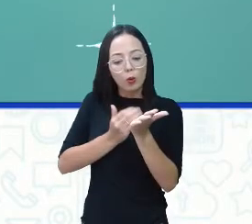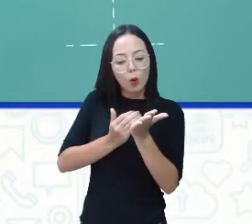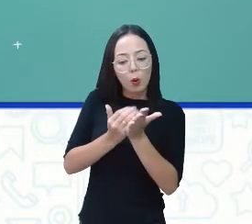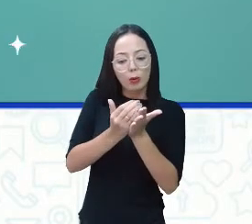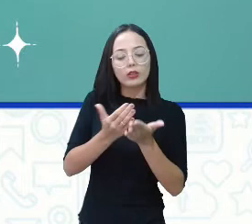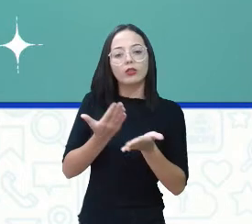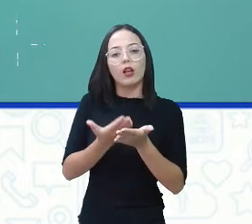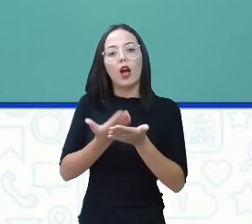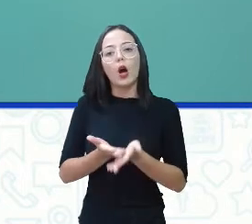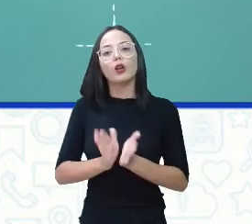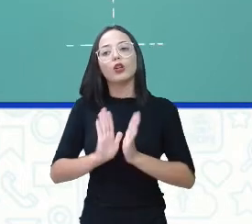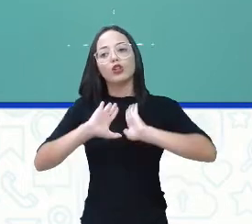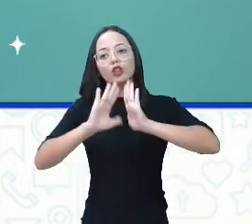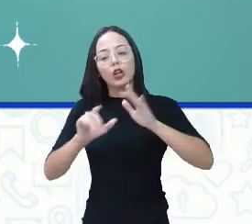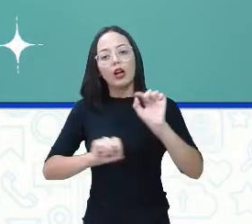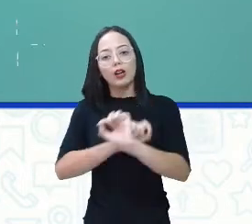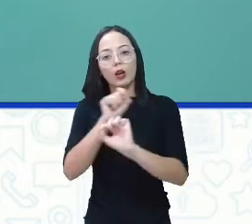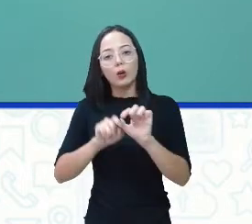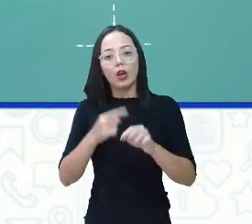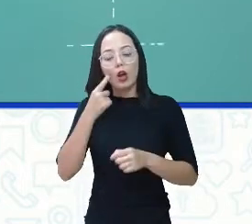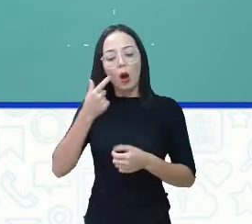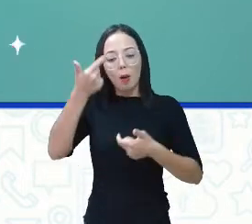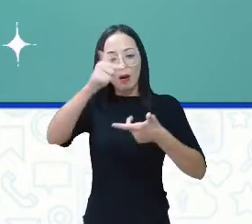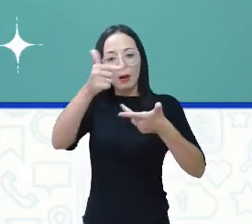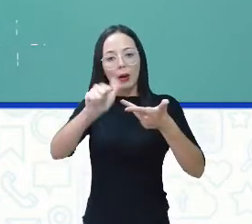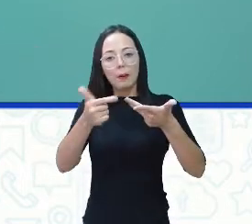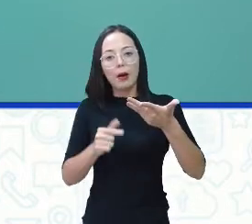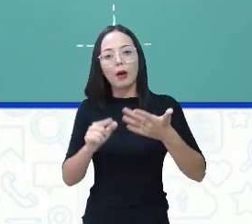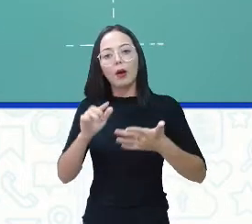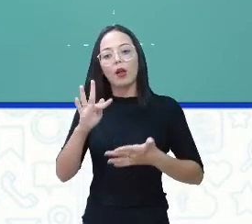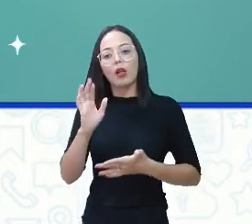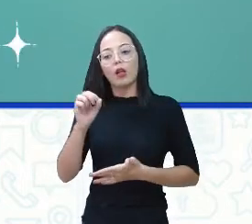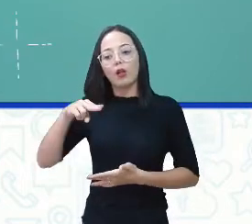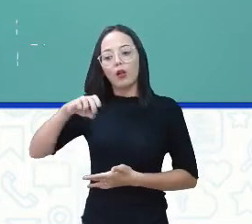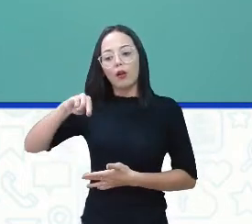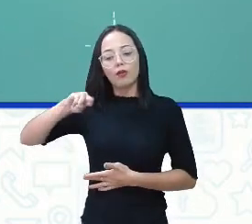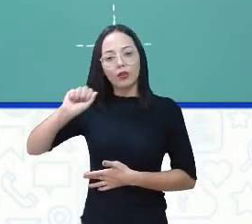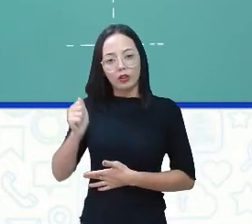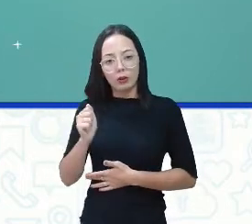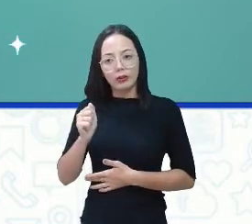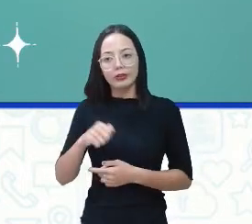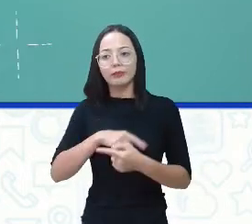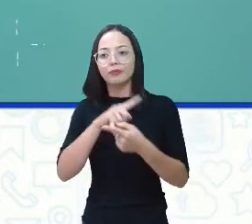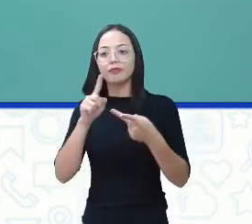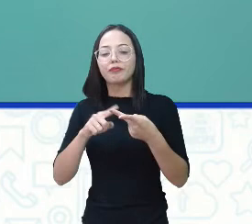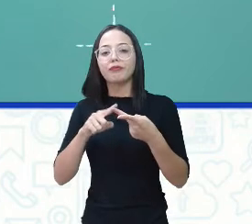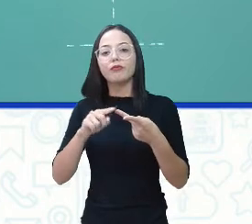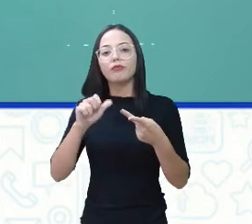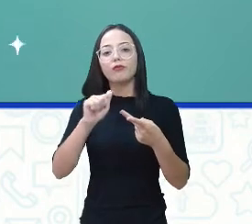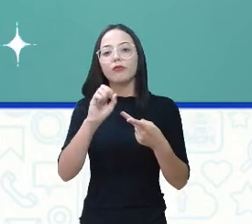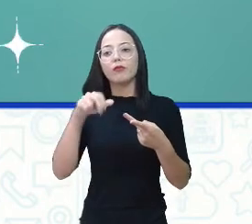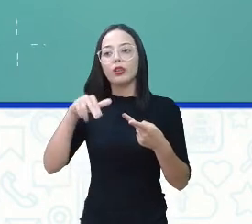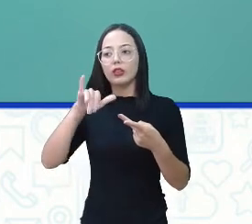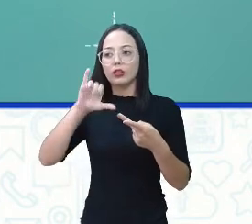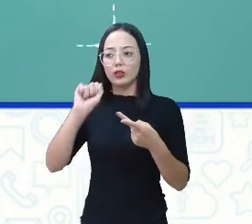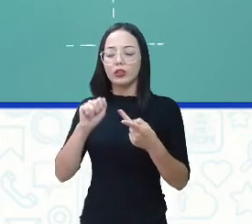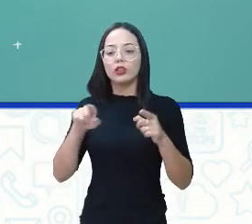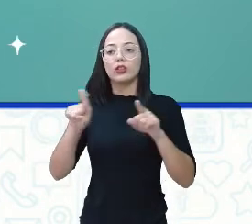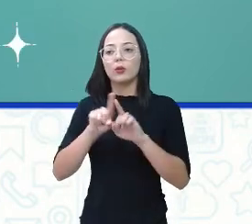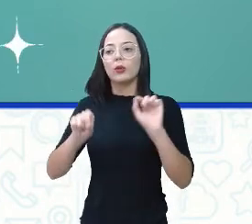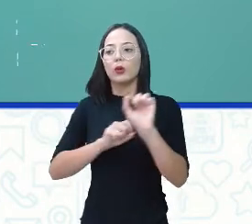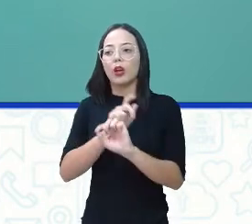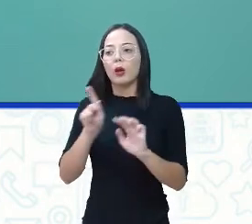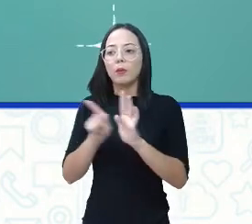aula, que é essa repetição dos fonemas de consoante. A gente tem a assonância, que é também uma espécie